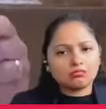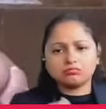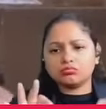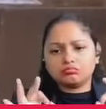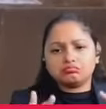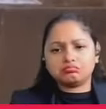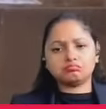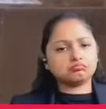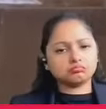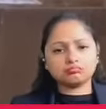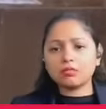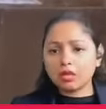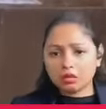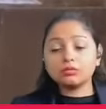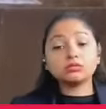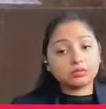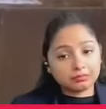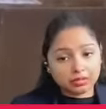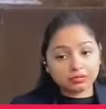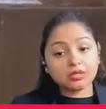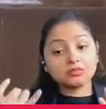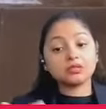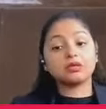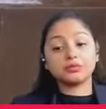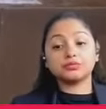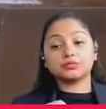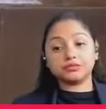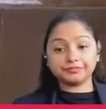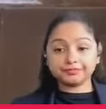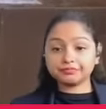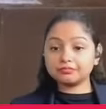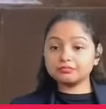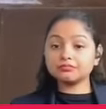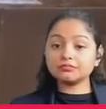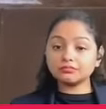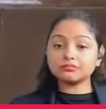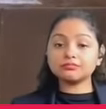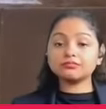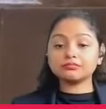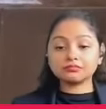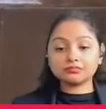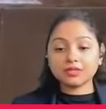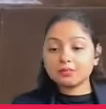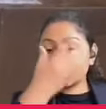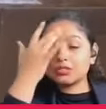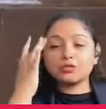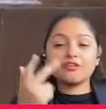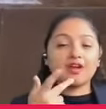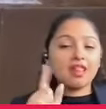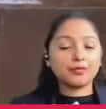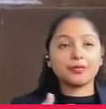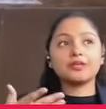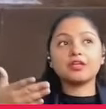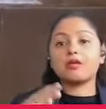foi conduzida eu aproveito aqui também para esclarecer a uma maldade a uma maldade dizendo que as pessoas entraram naqueles